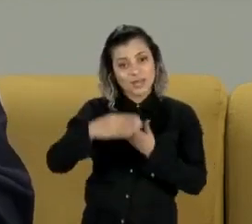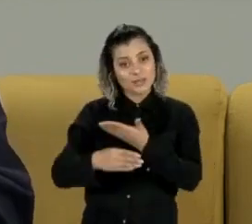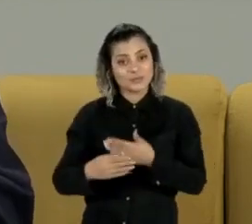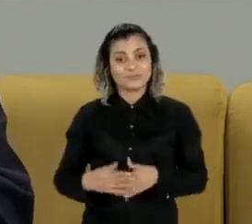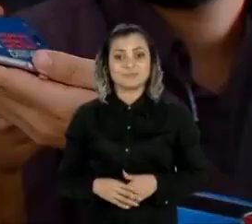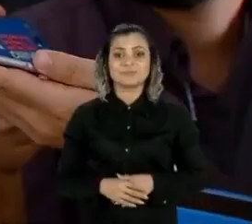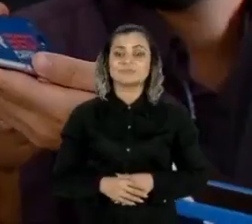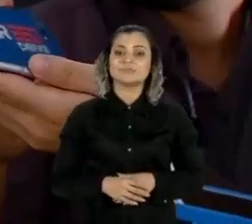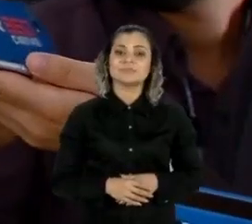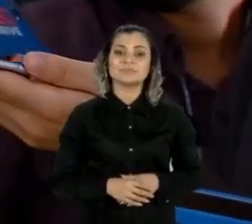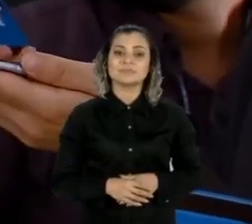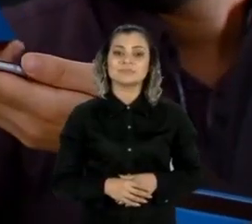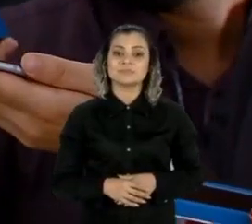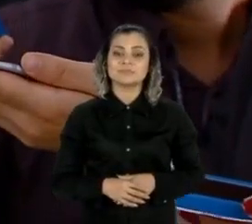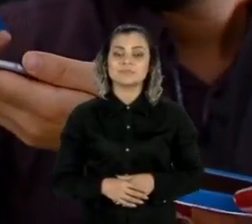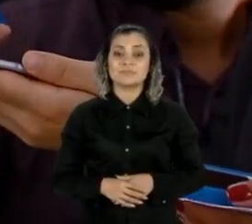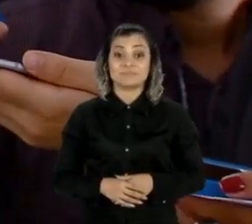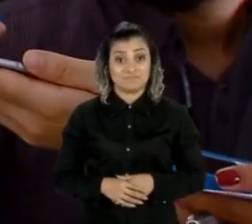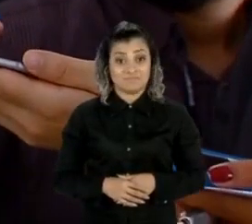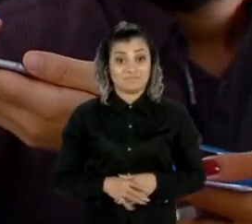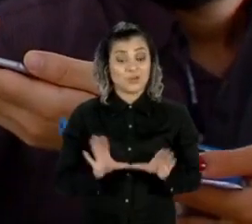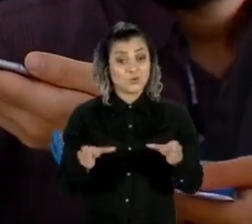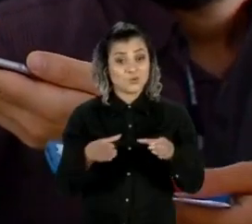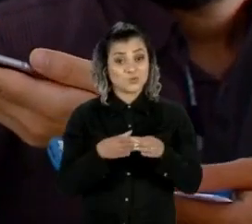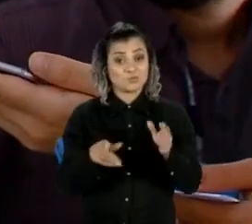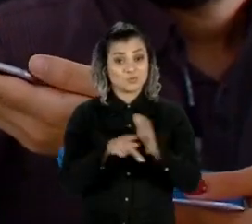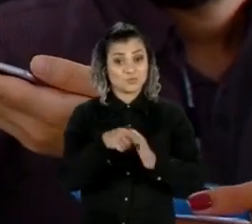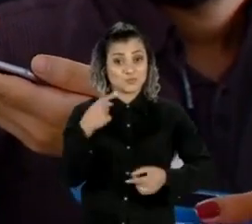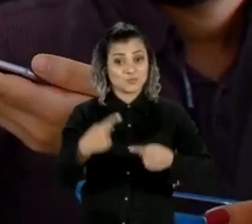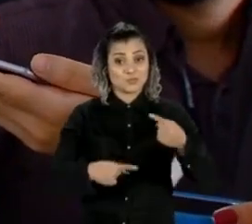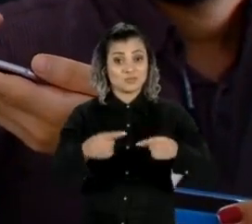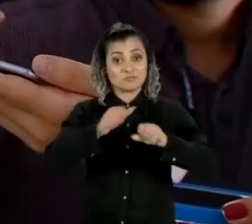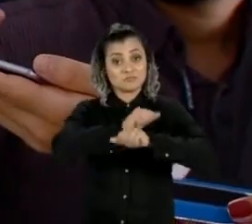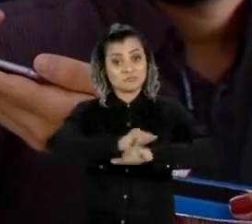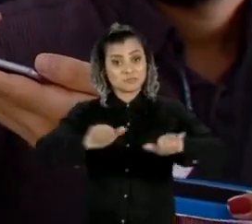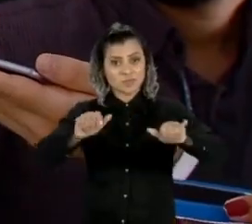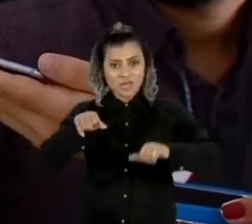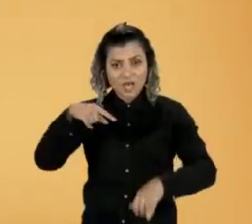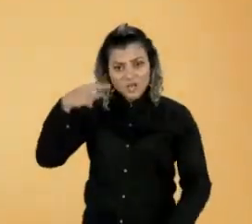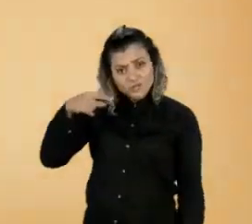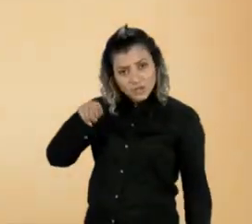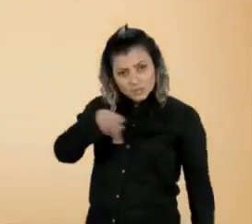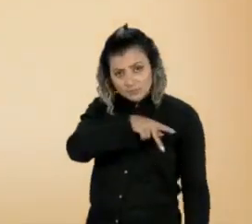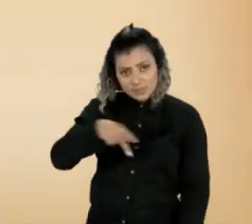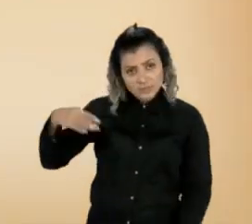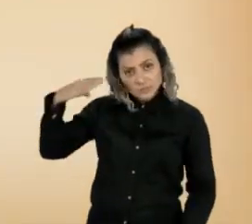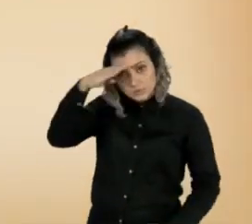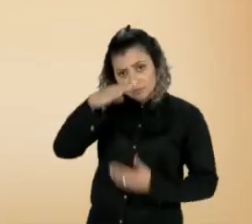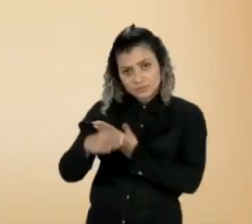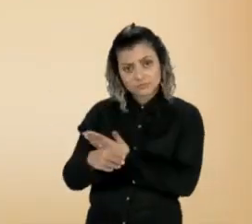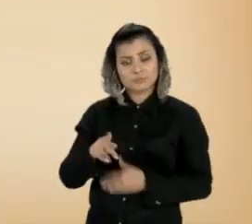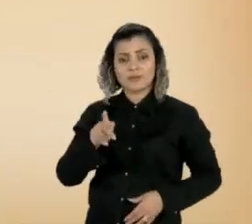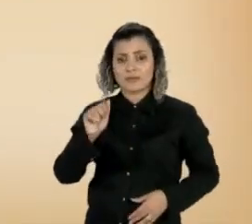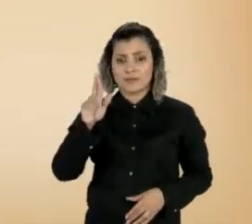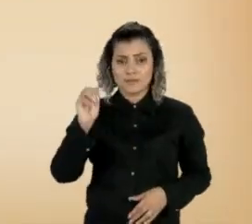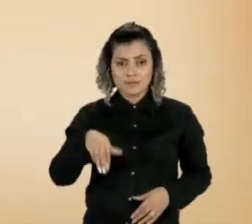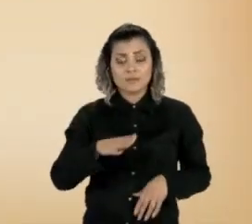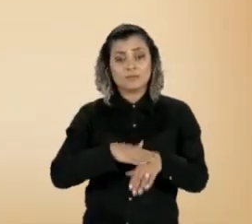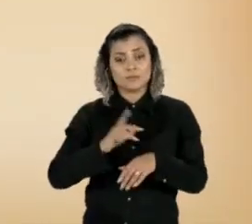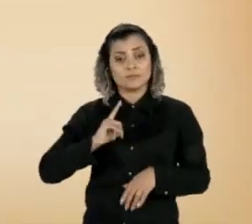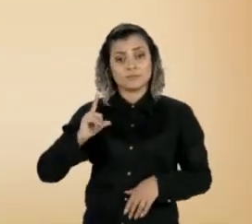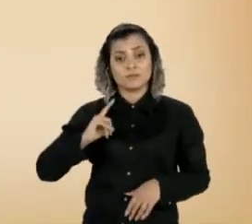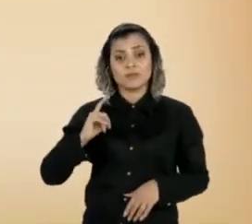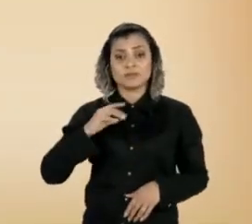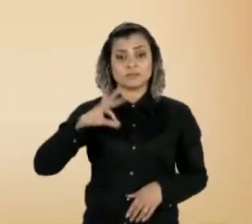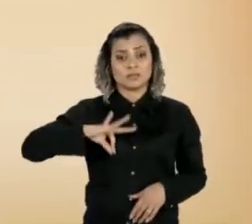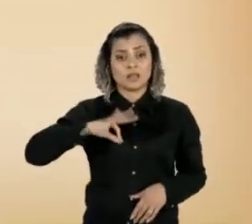Bolsonaro. Em um grupo de parlamentares, Luciano Bivar divulgou que a advogada do presidente Bolsonaro, Karina Cufa, além de receber